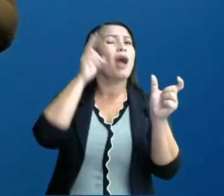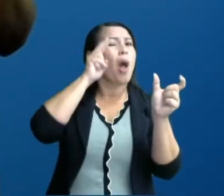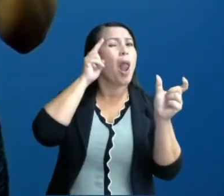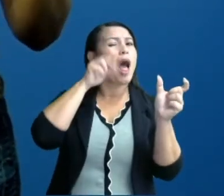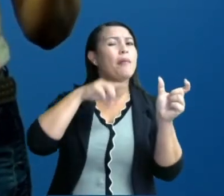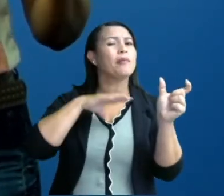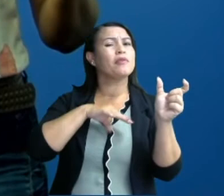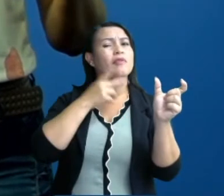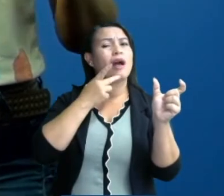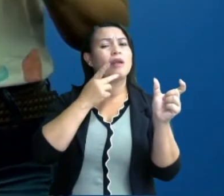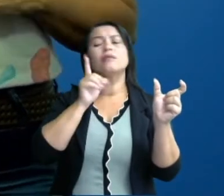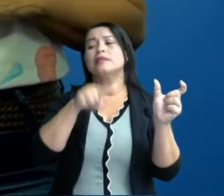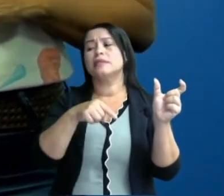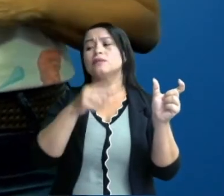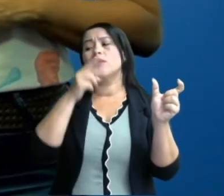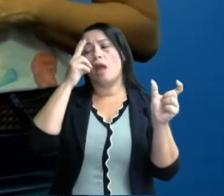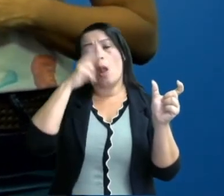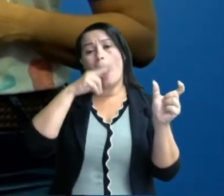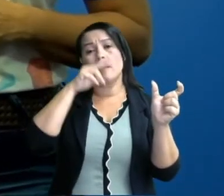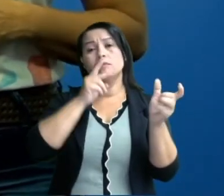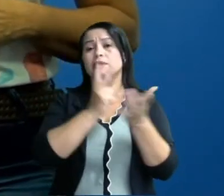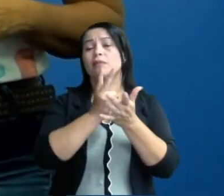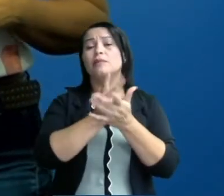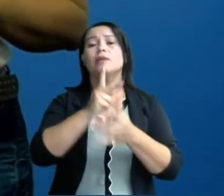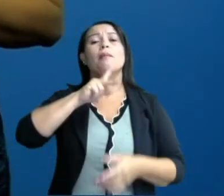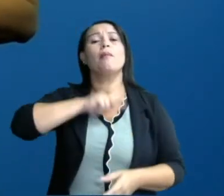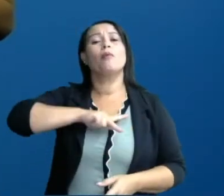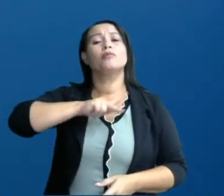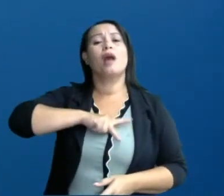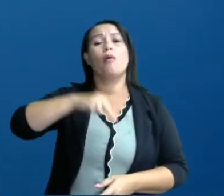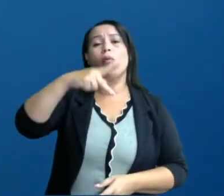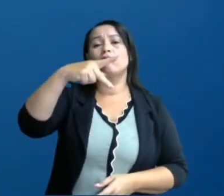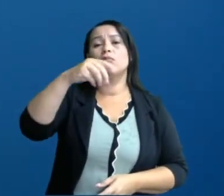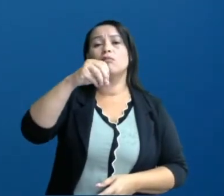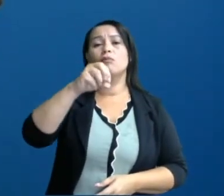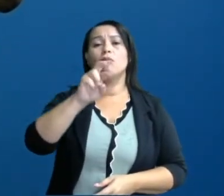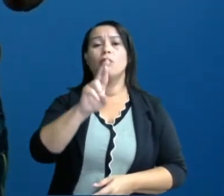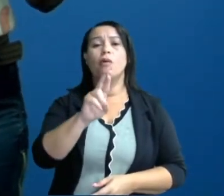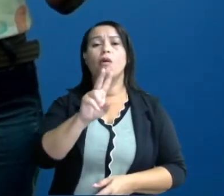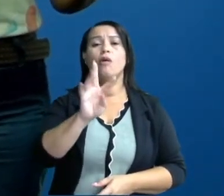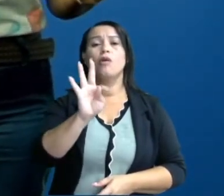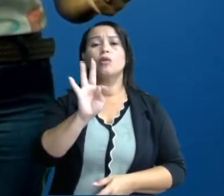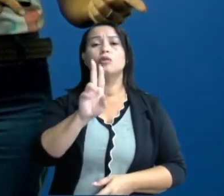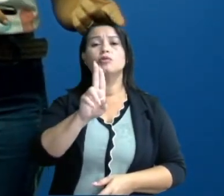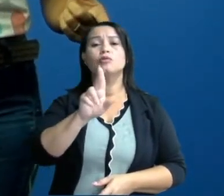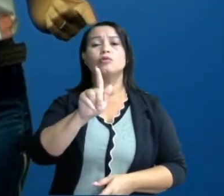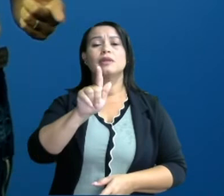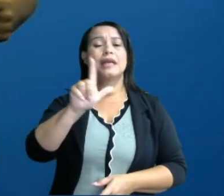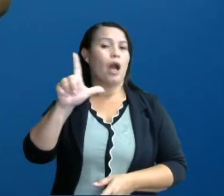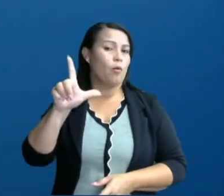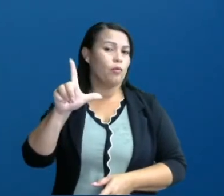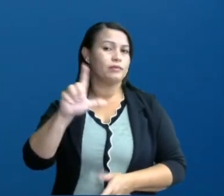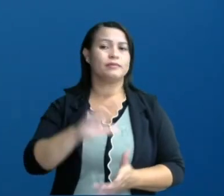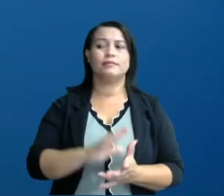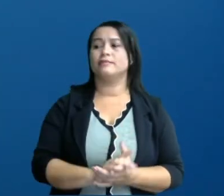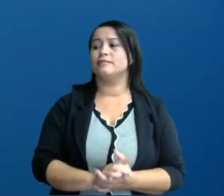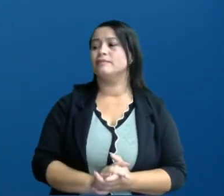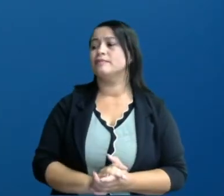lembro? Isso, eu lembro de Portugal, tá? Portuguesa vem de Portugal.